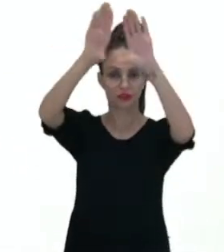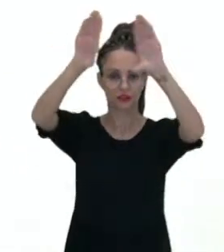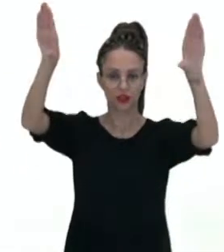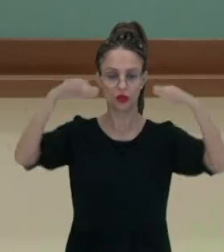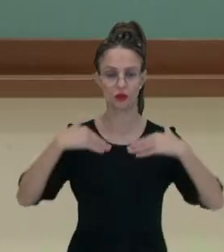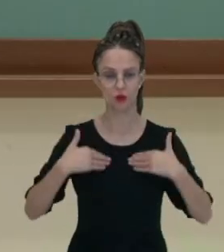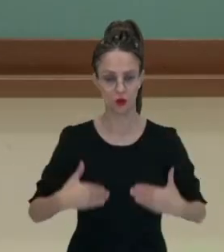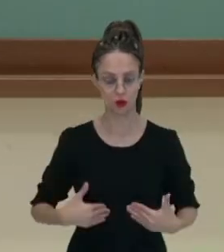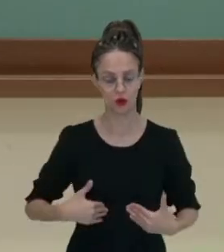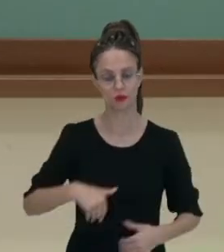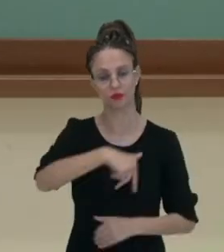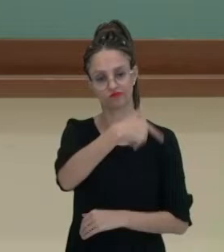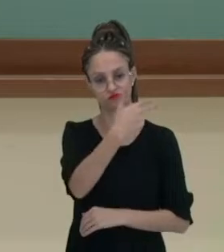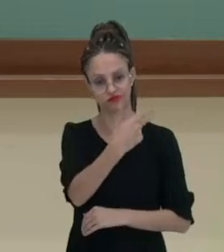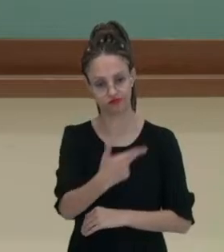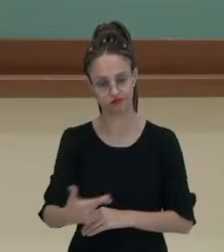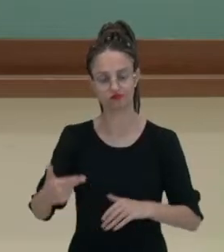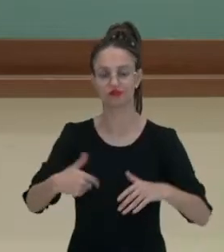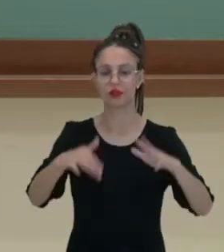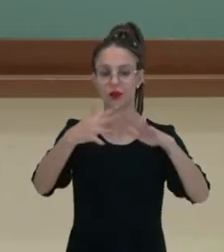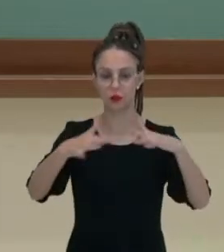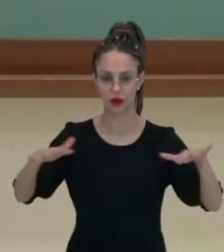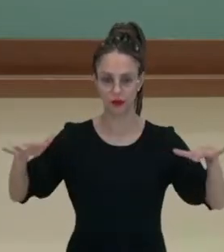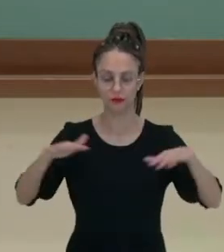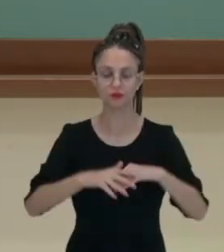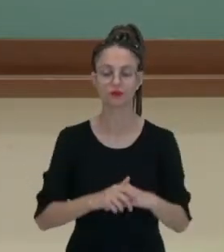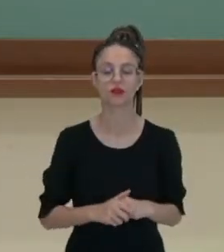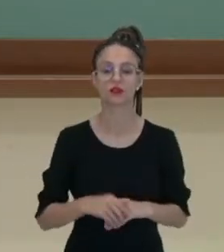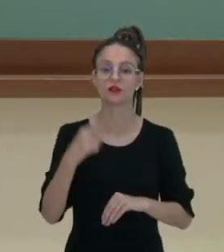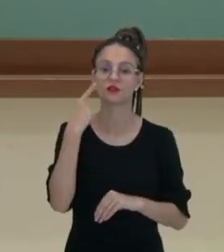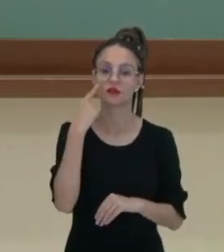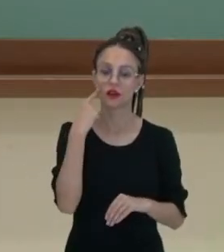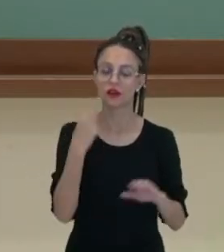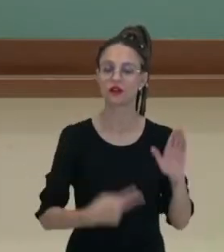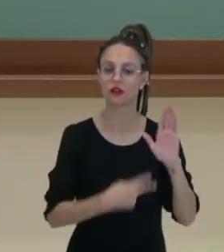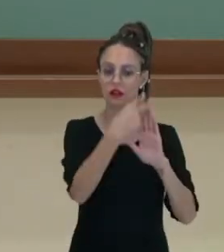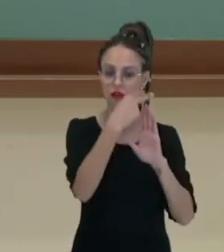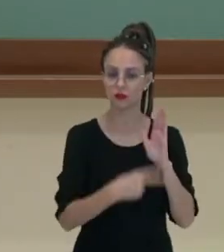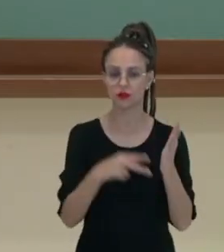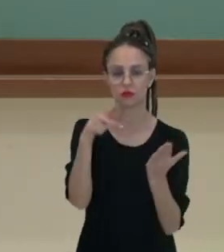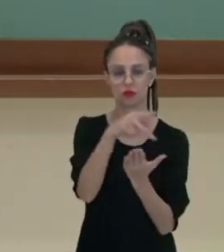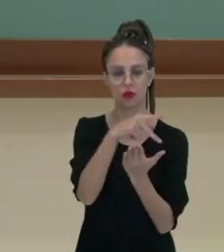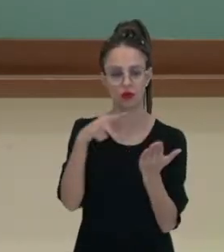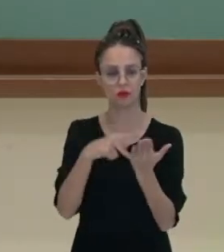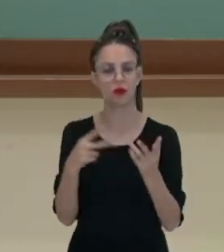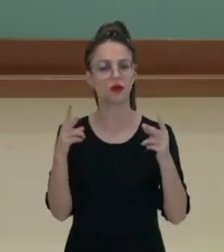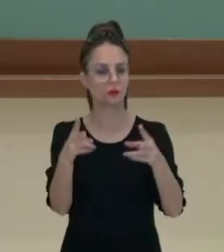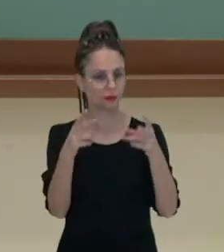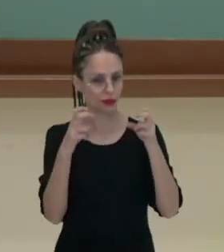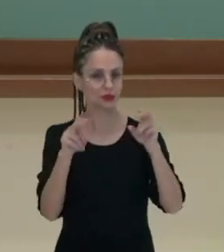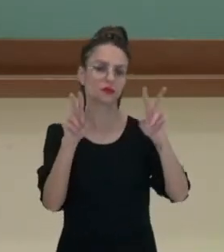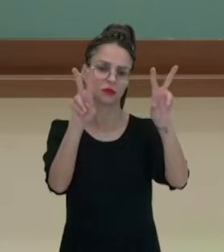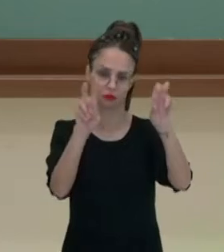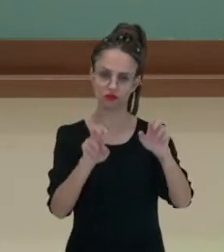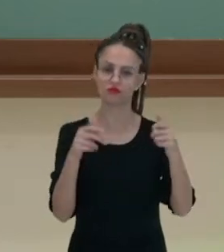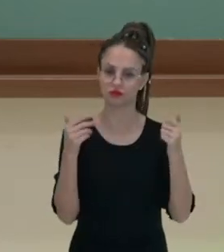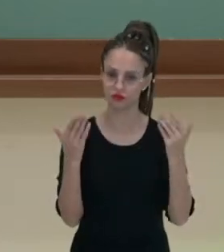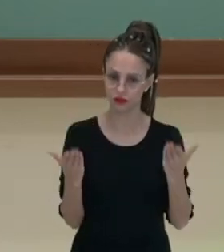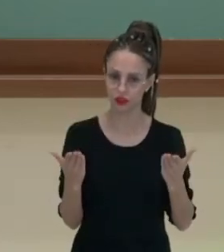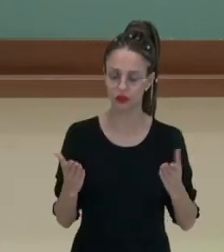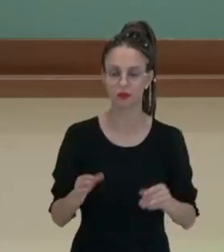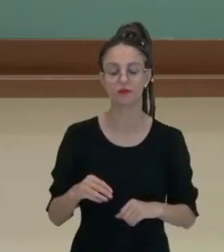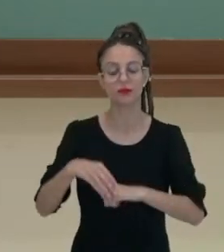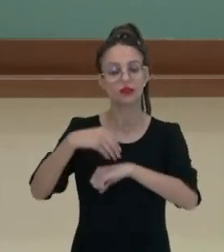corpo desceu ao mar. Retomando a leitura do poema, nós já percebemos o tema implícito, não é mesmo? Então,